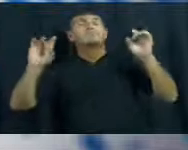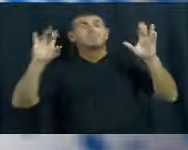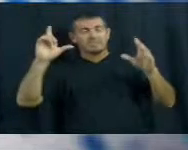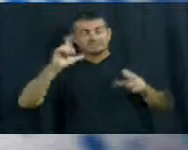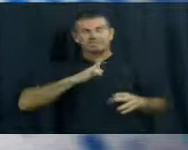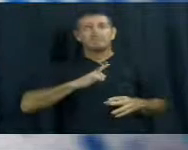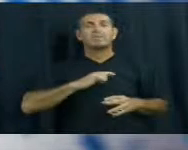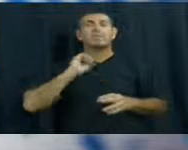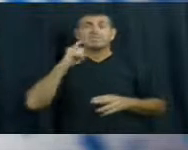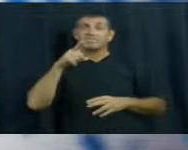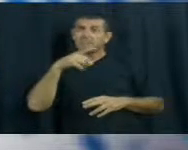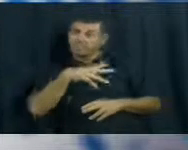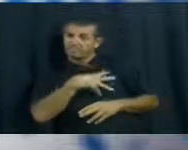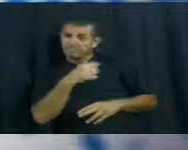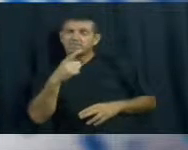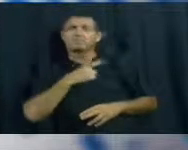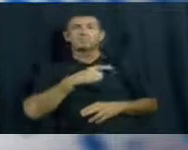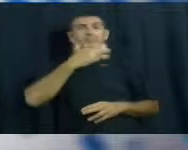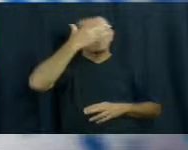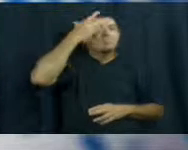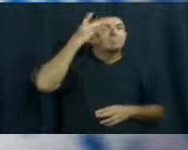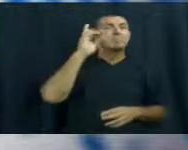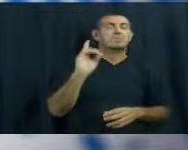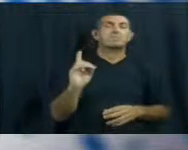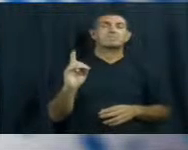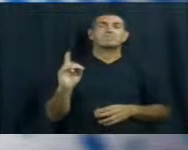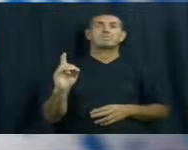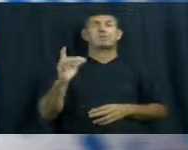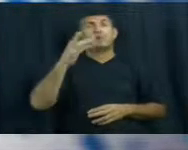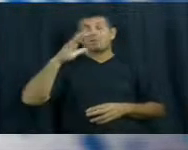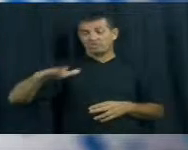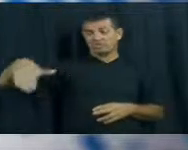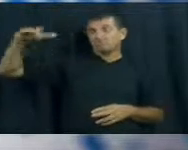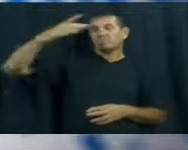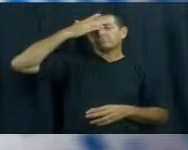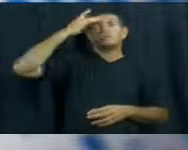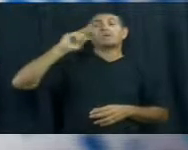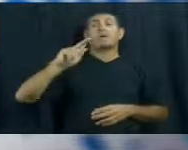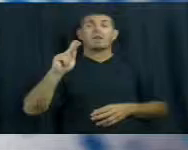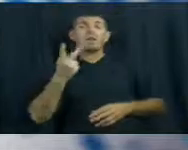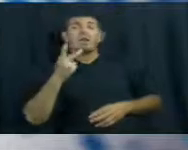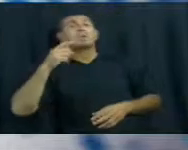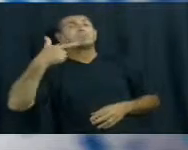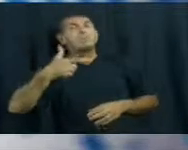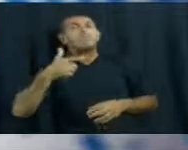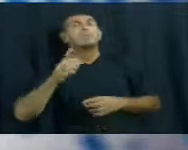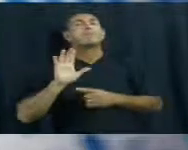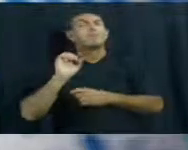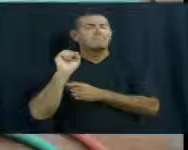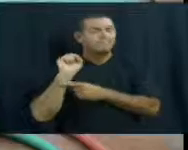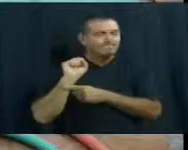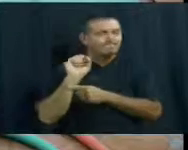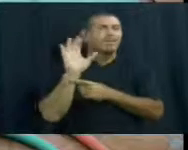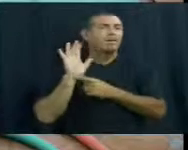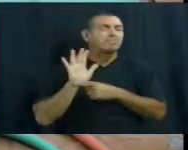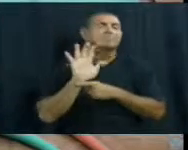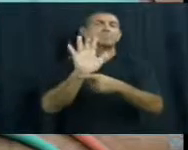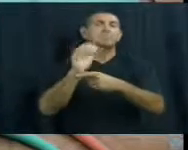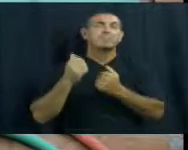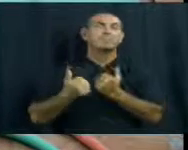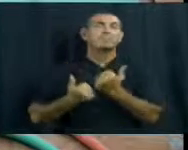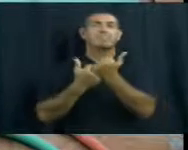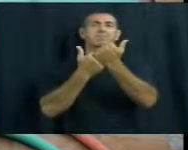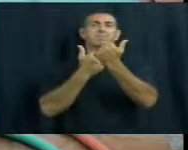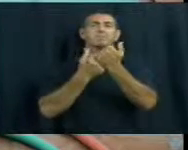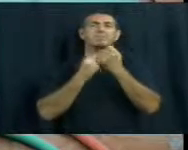se você tem um filho com deficiência, se você é adulto, tem deficiência, pode ir lá na H2 Esporte, pode fazer o seu esporte, porque eles estão prontíssimos a